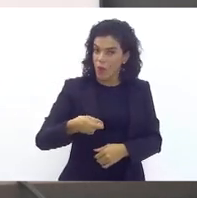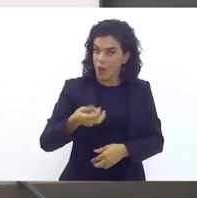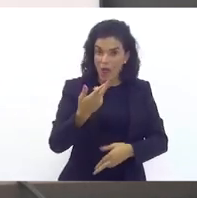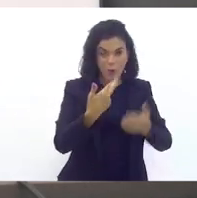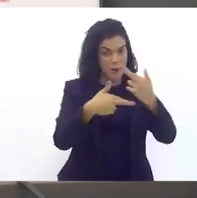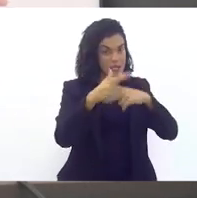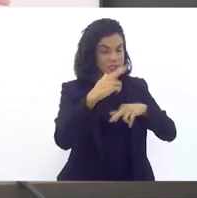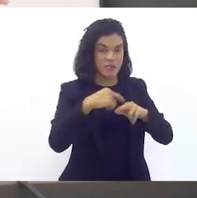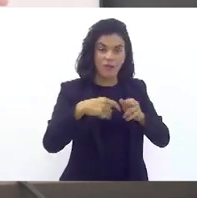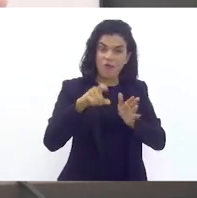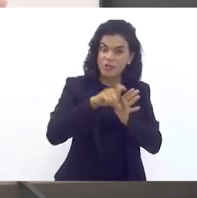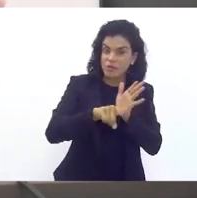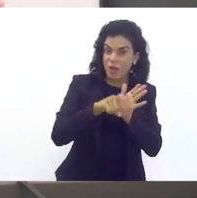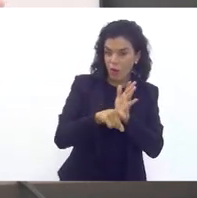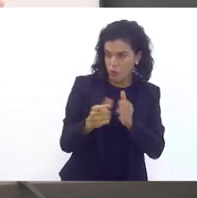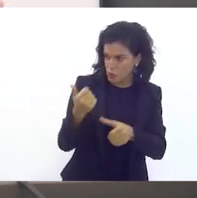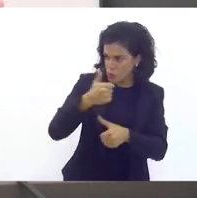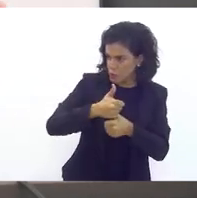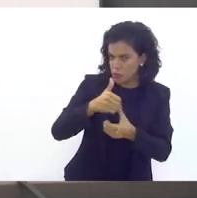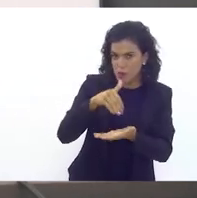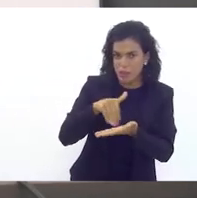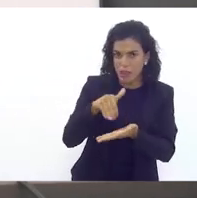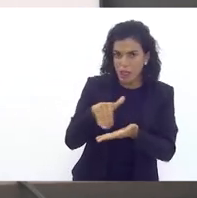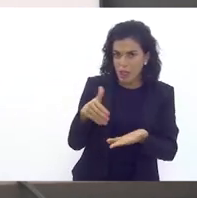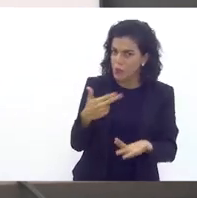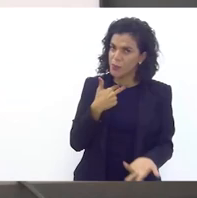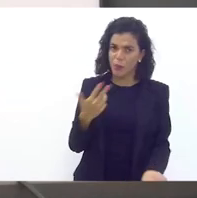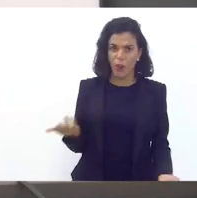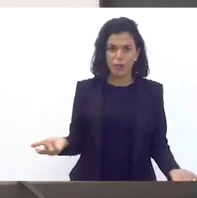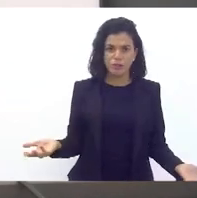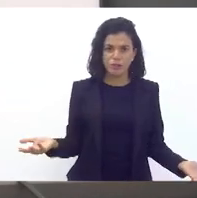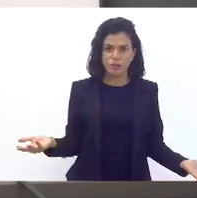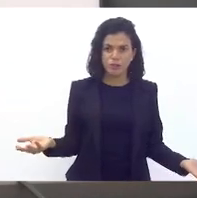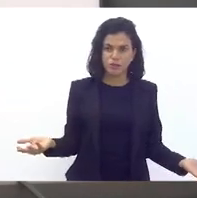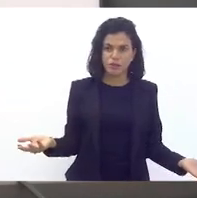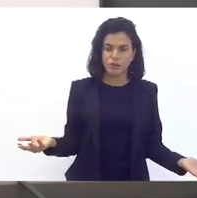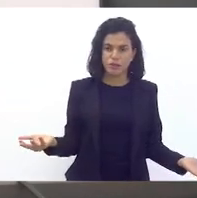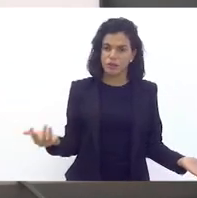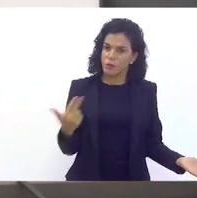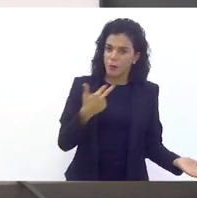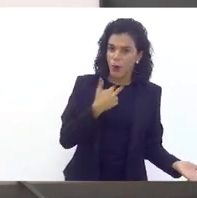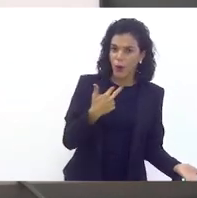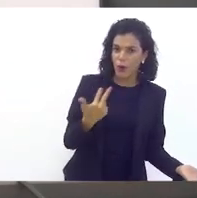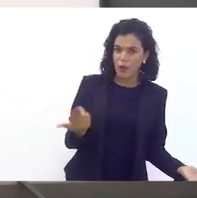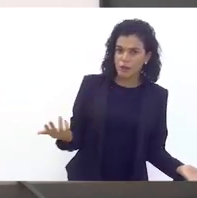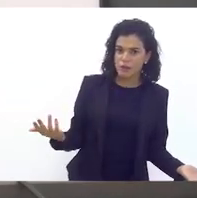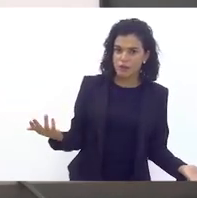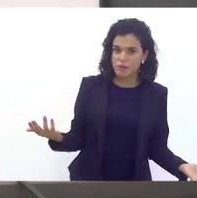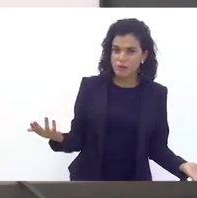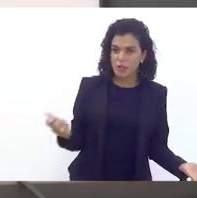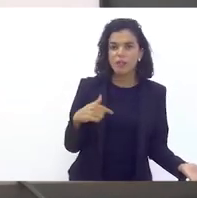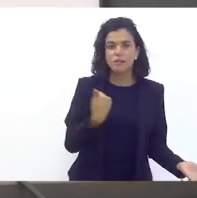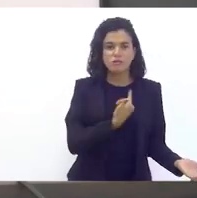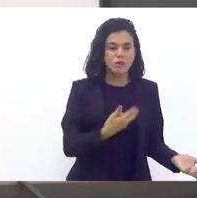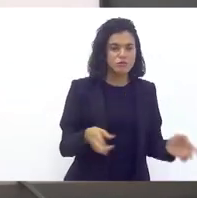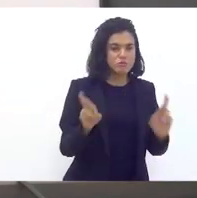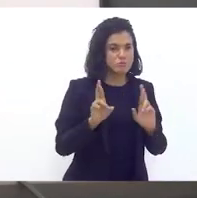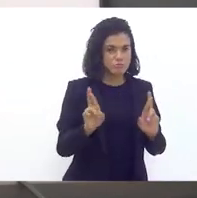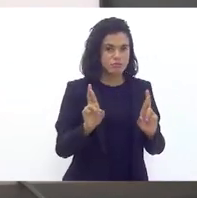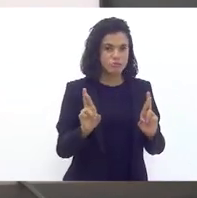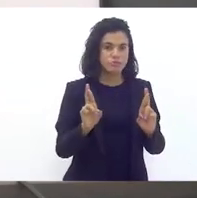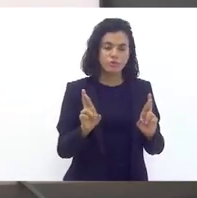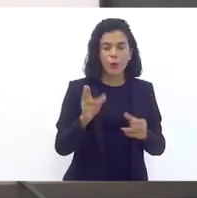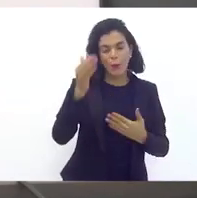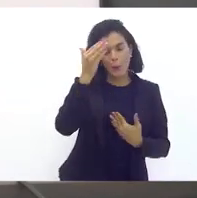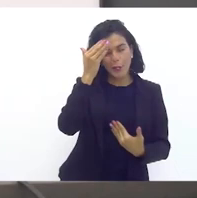Fiscal substitui a gestão da secretaria. E não pode ser assim, né? Não deve ser assim. A gente espera que não seja assim. Então,